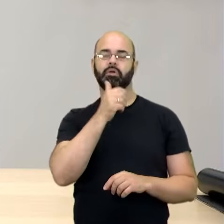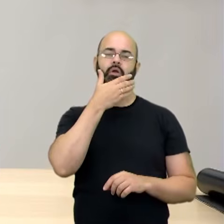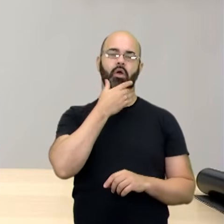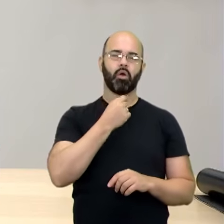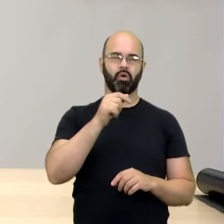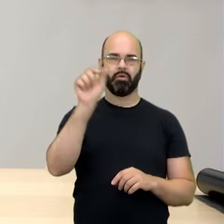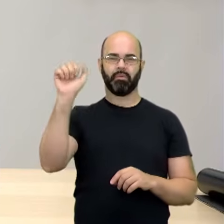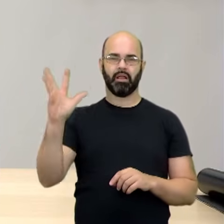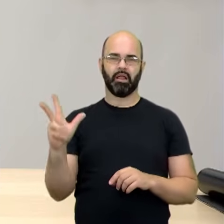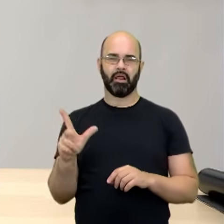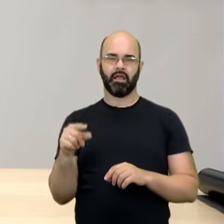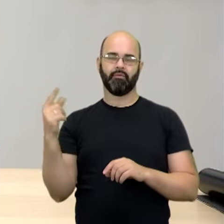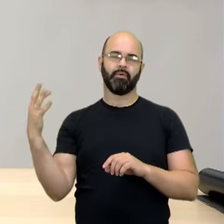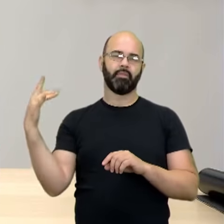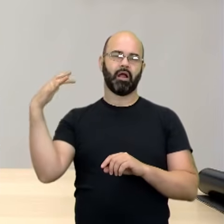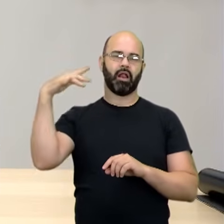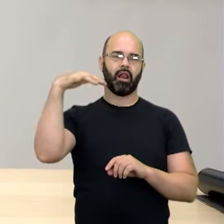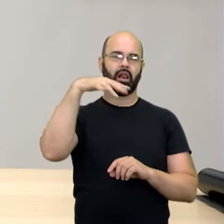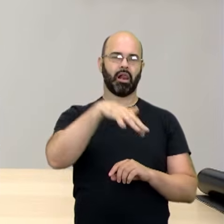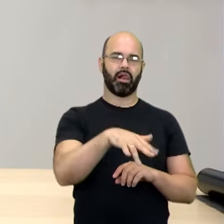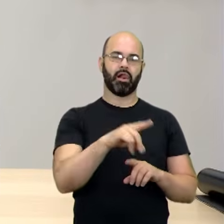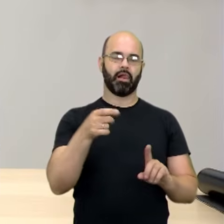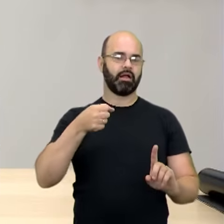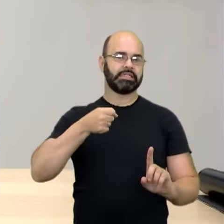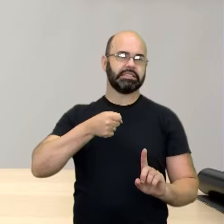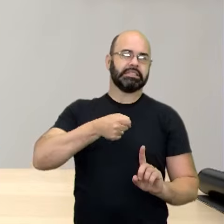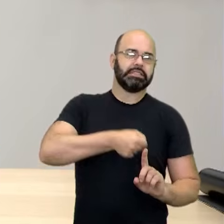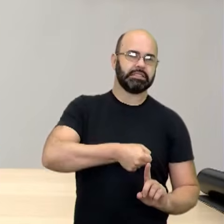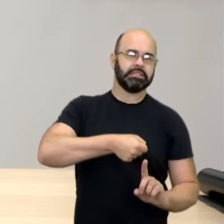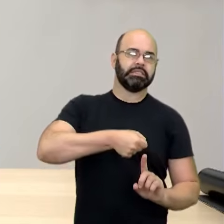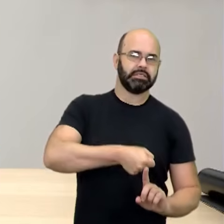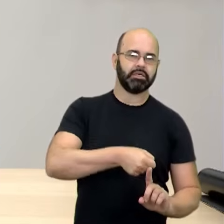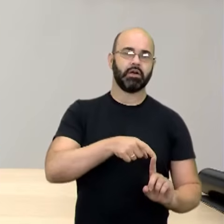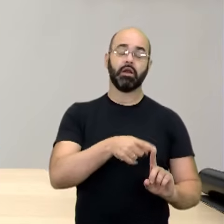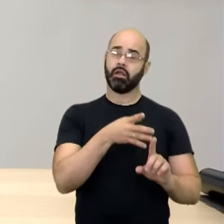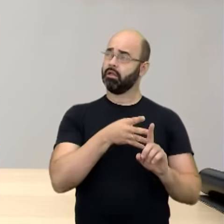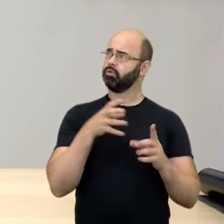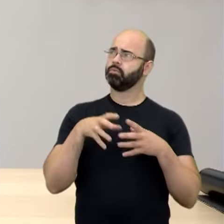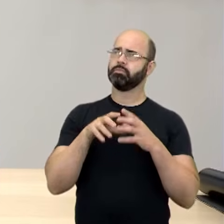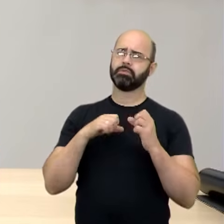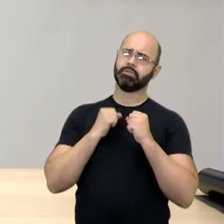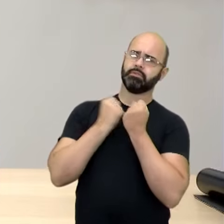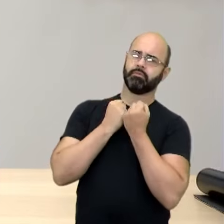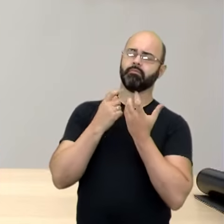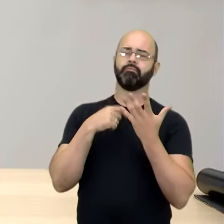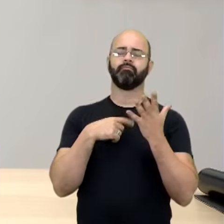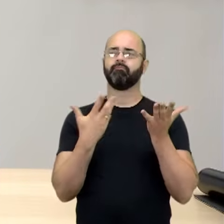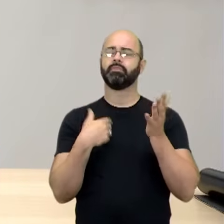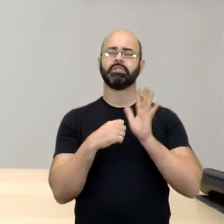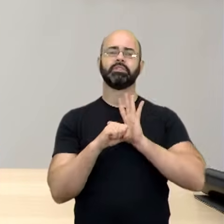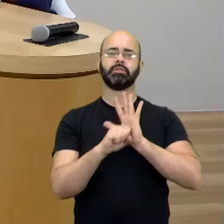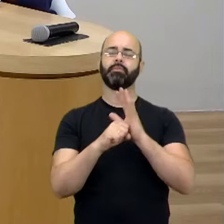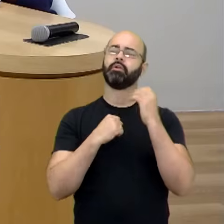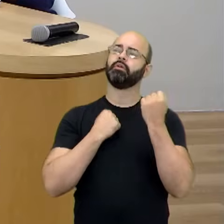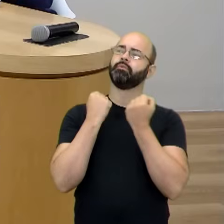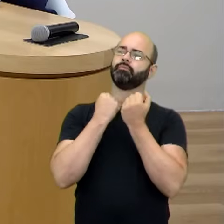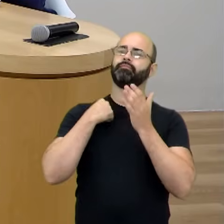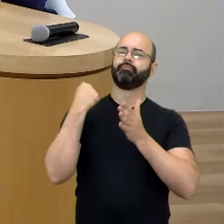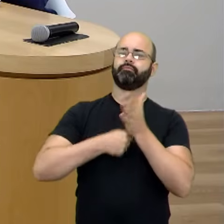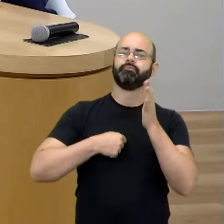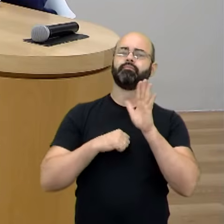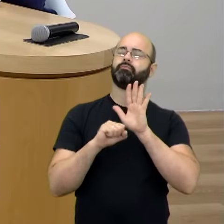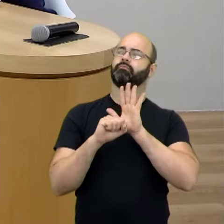afrodescendentes. Esse movimento negro unificado, eles estavam procurando um símbolo da sua resistência, né? Quem é o nosso símbolo de resistência, né?